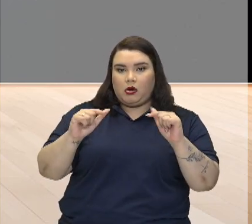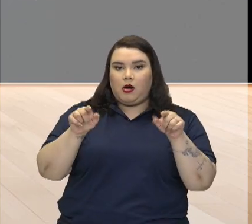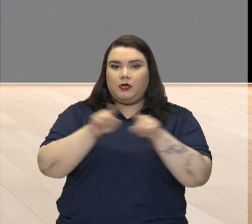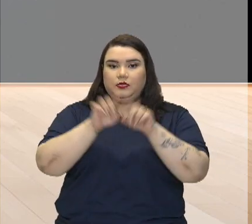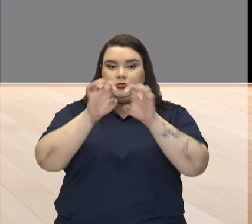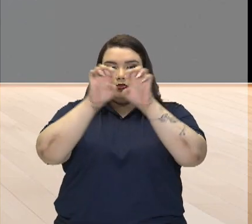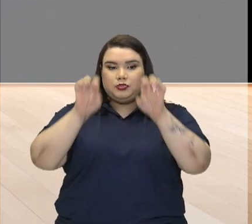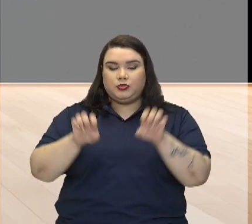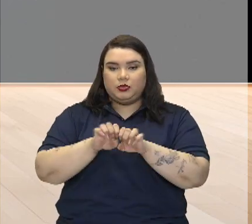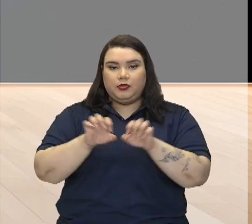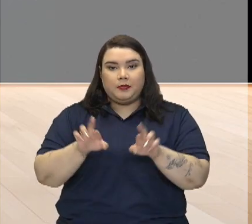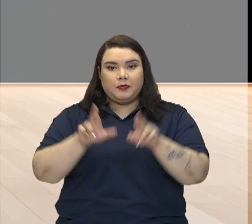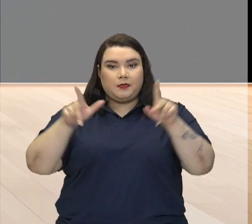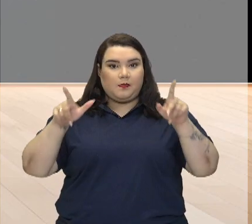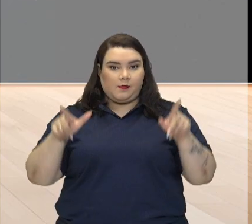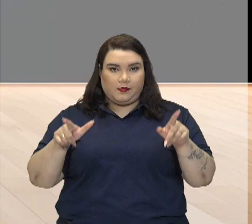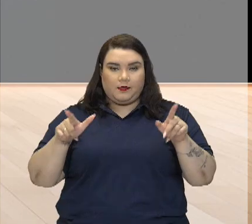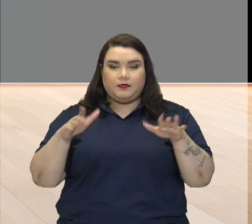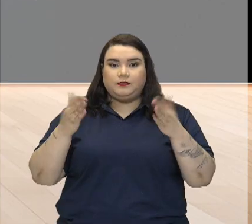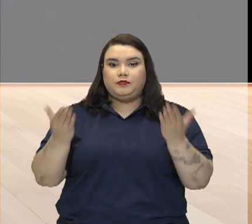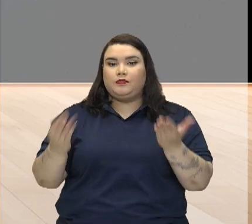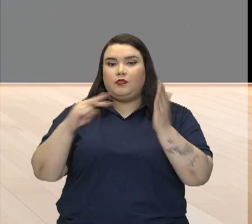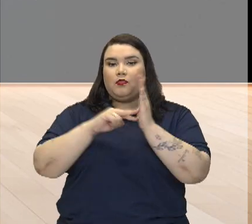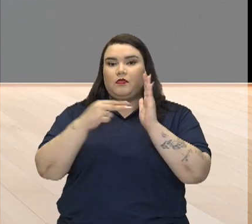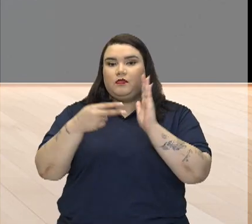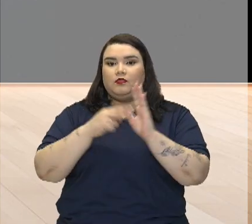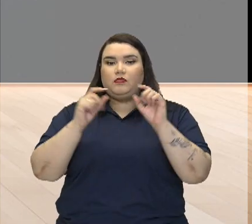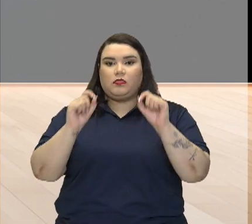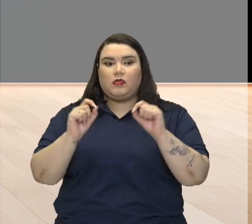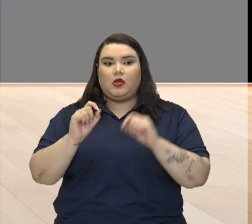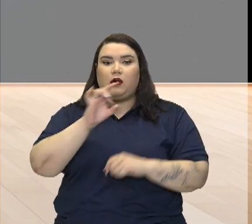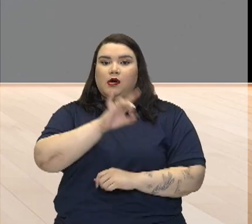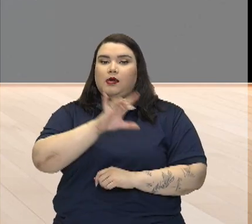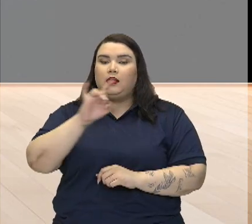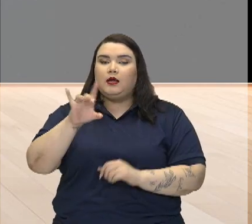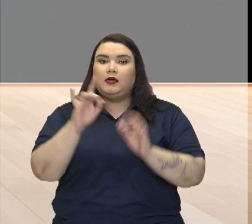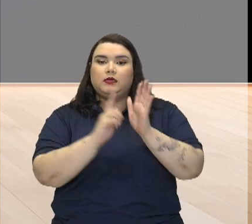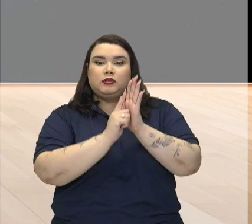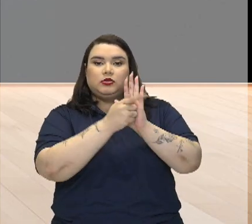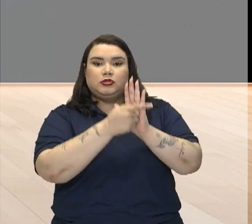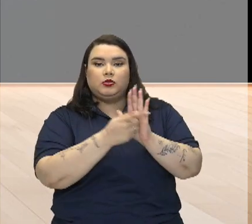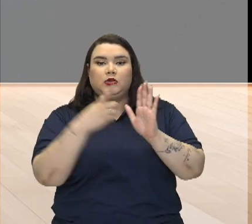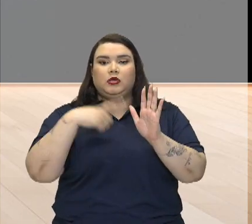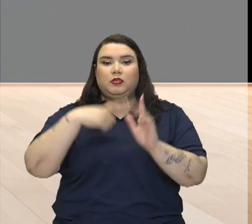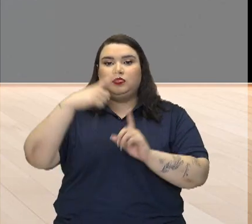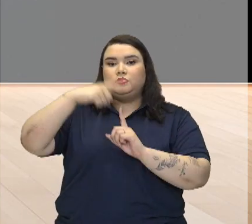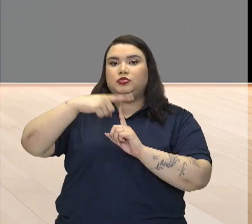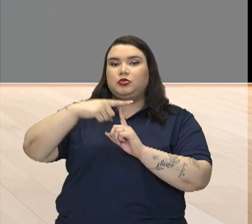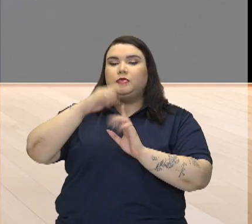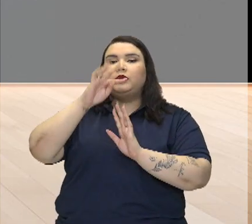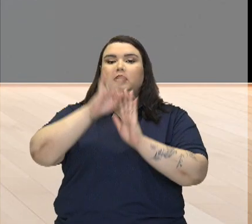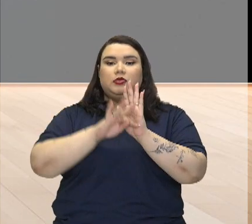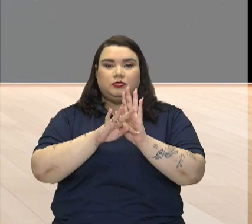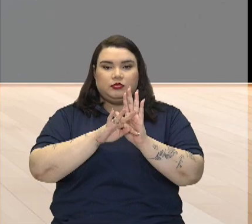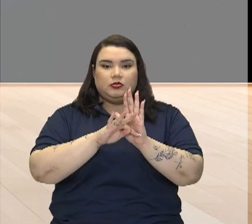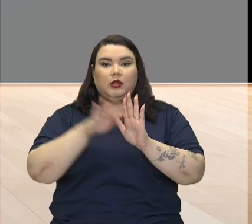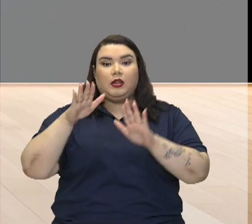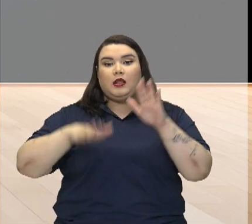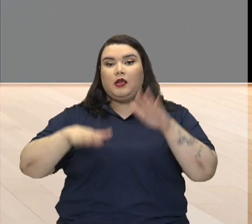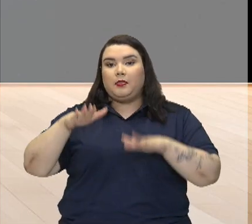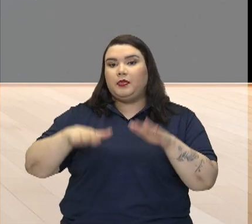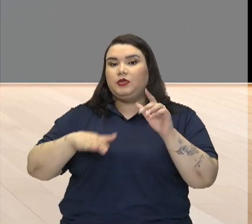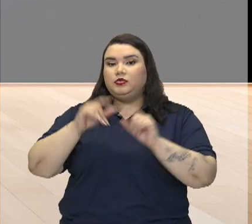estruturas diferentes, ou seja, cada gênero textual recorre a um tipo de texto, dependendo